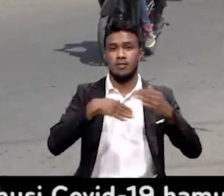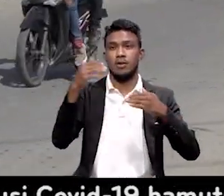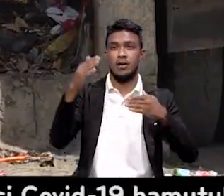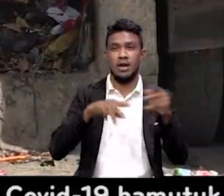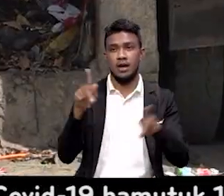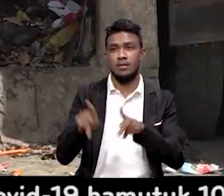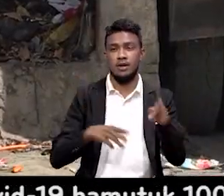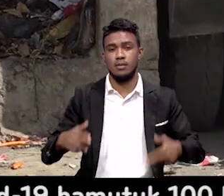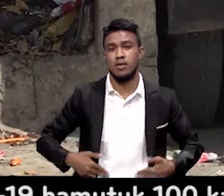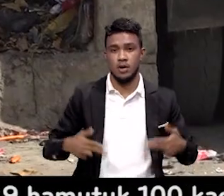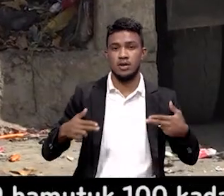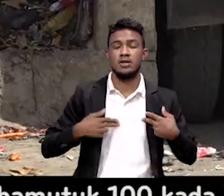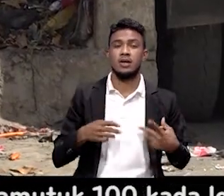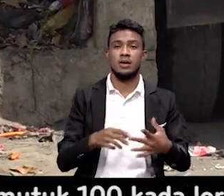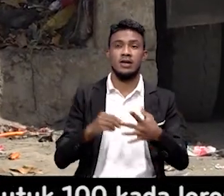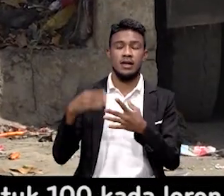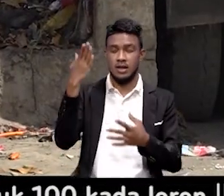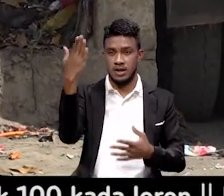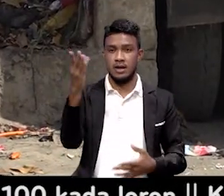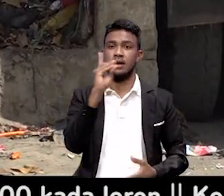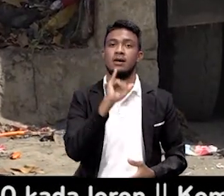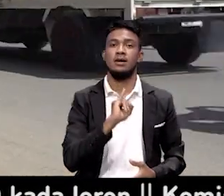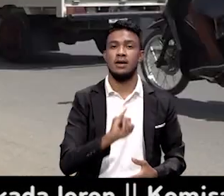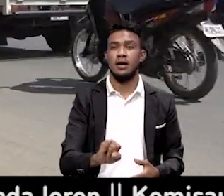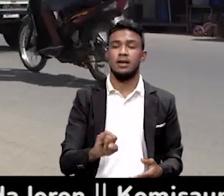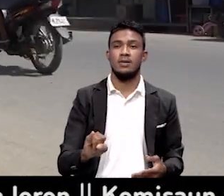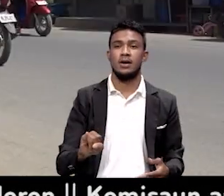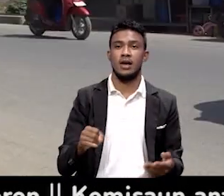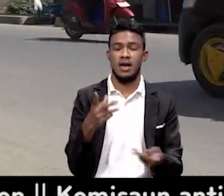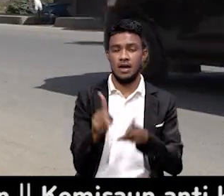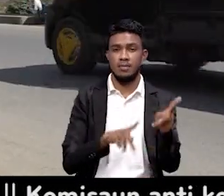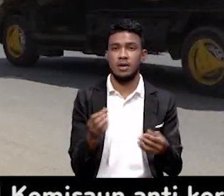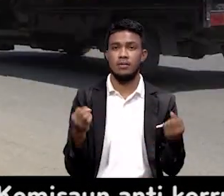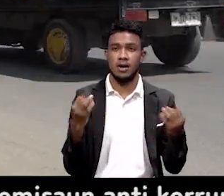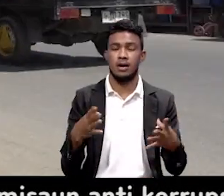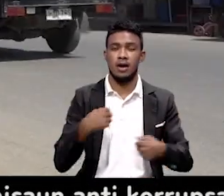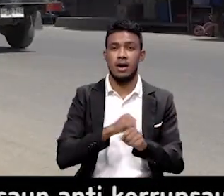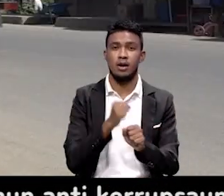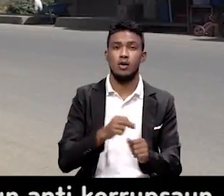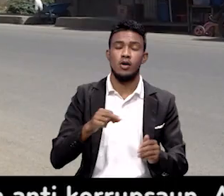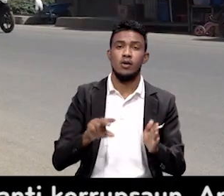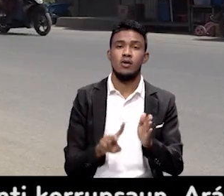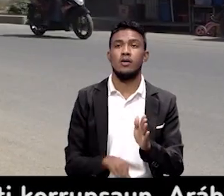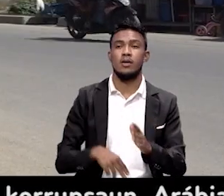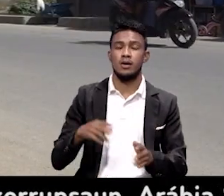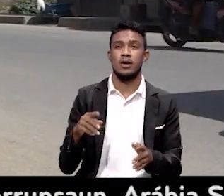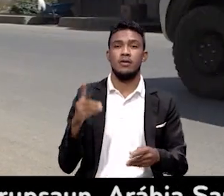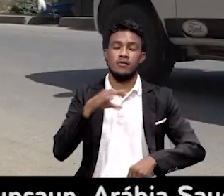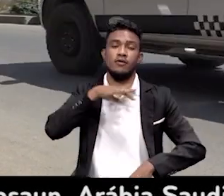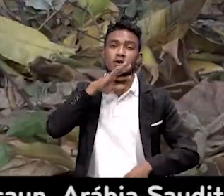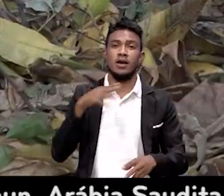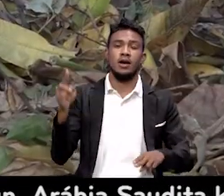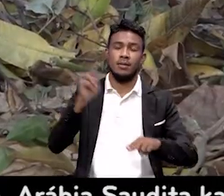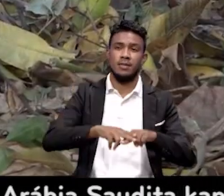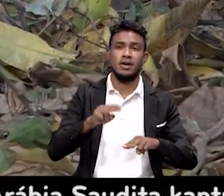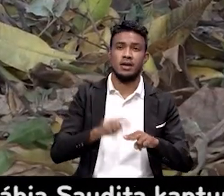moris. Liu-liu iha sidade nebe ni habitante barak halo volume lisu aumenta lor-loron. Kualia